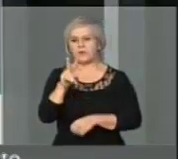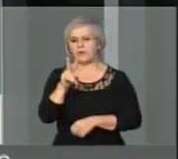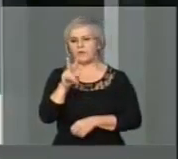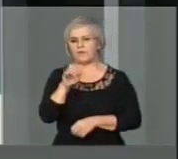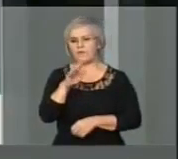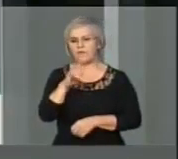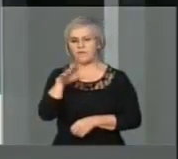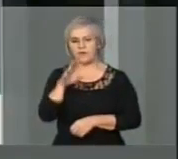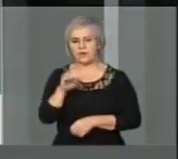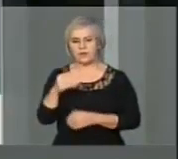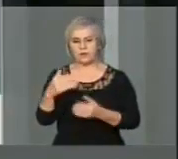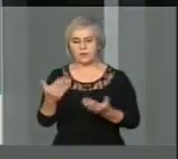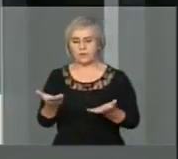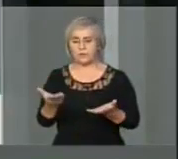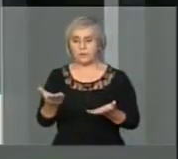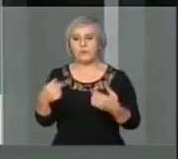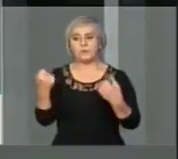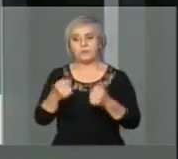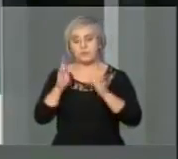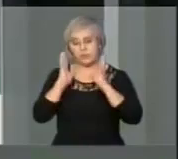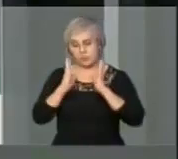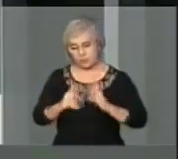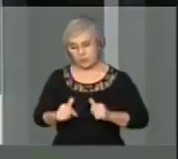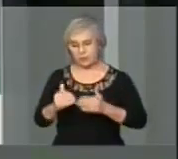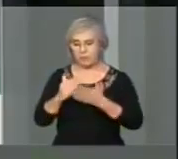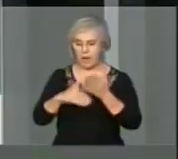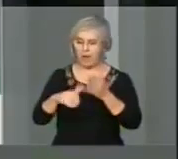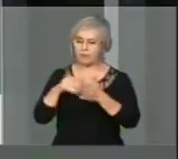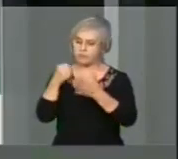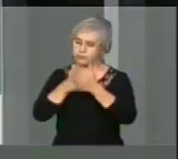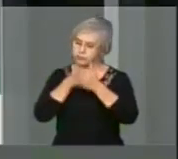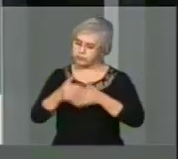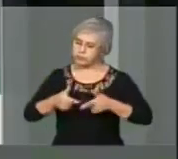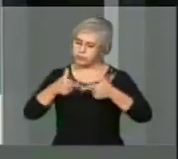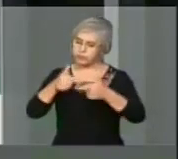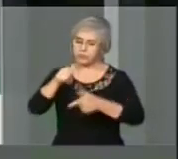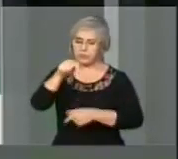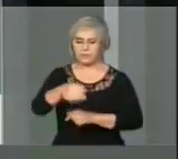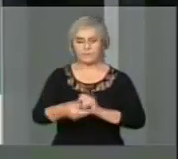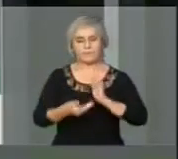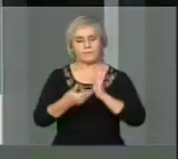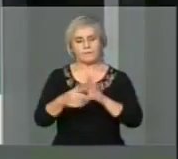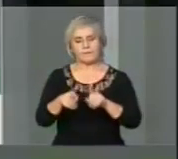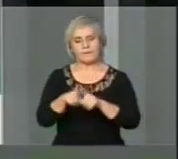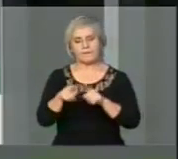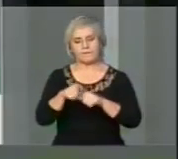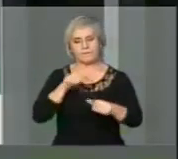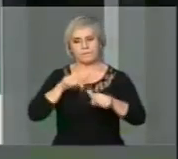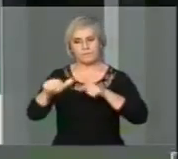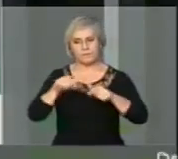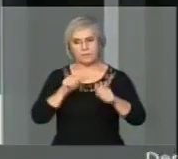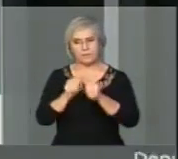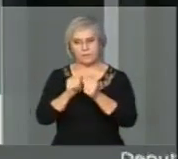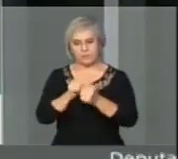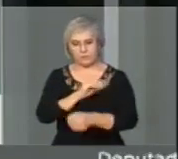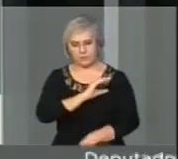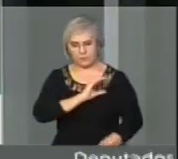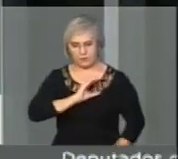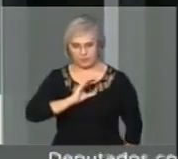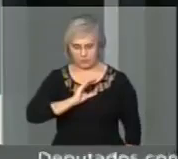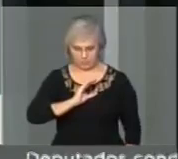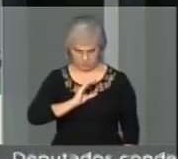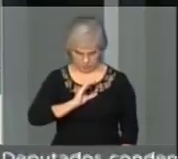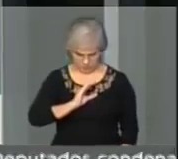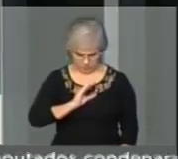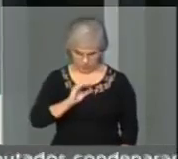para uma pessoa é a água Então temos que nos juntar aqui na Câmara Federal e trabalharmos não só dentro da comissão eh